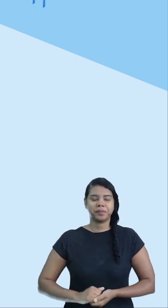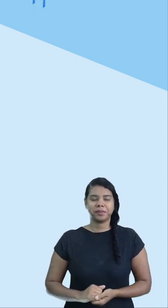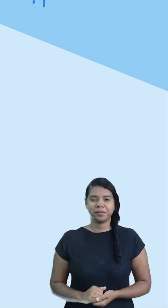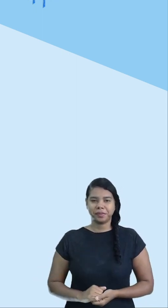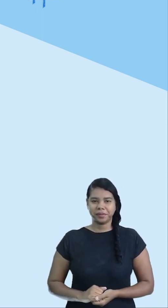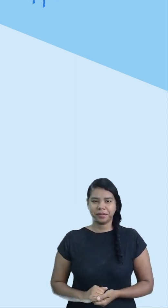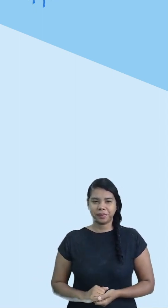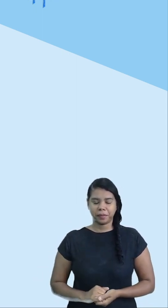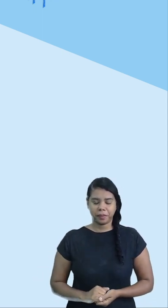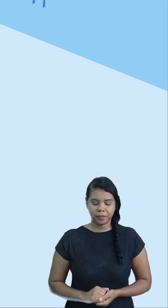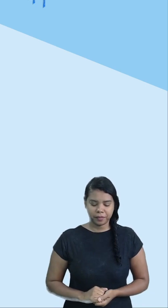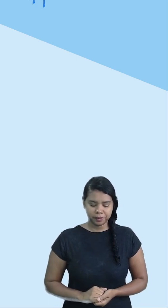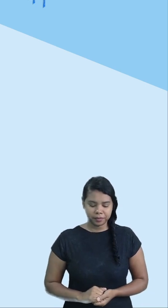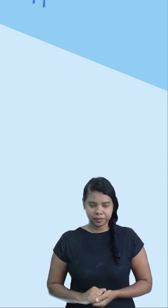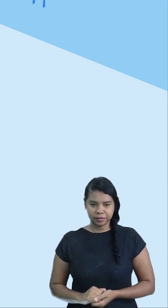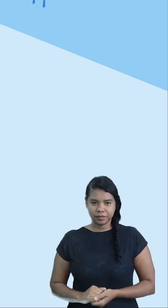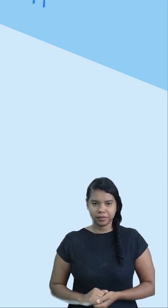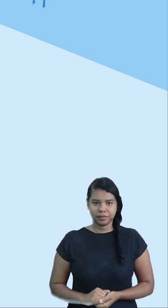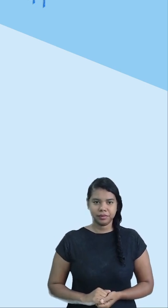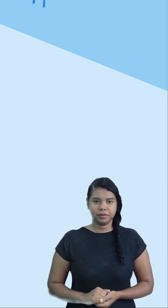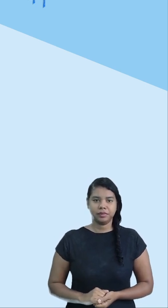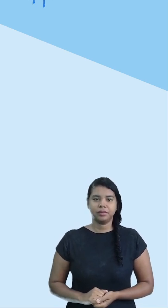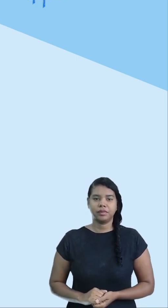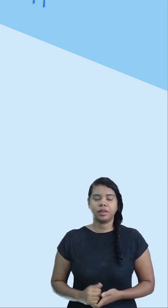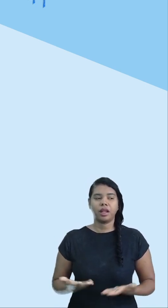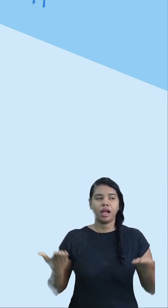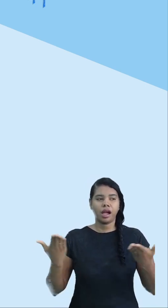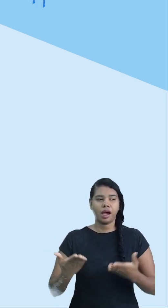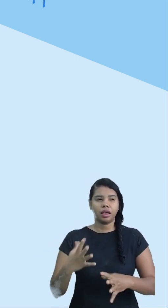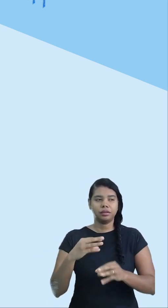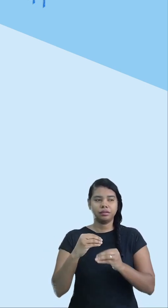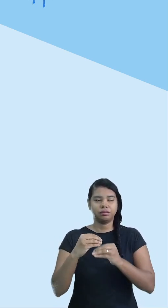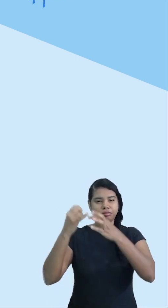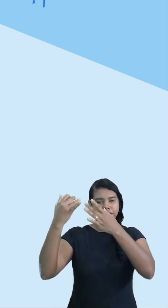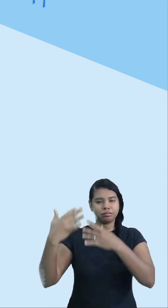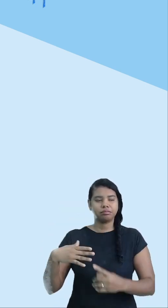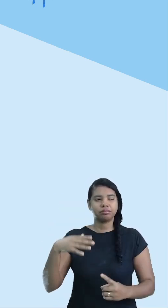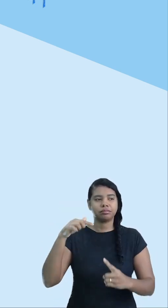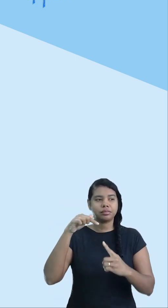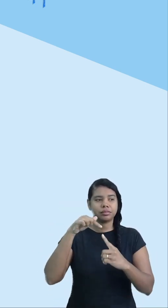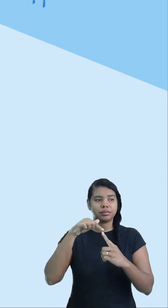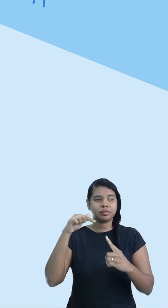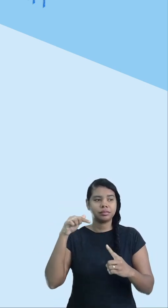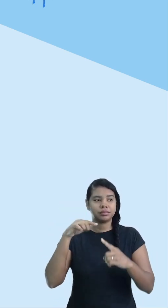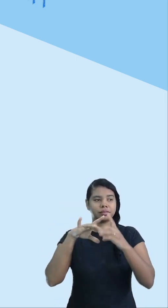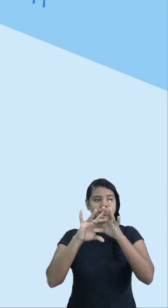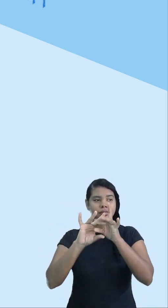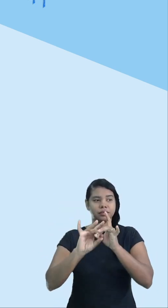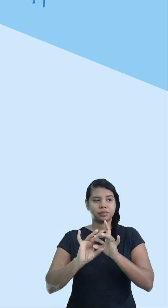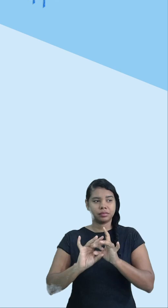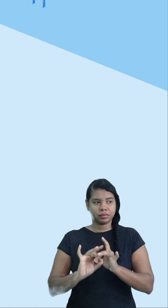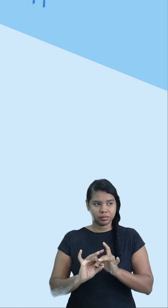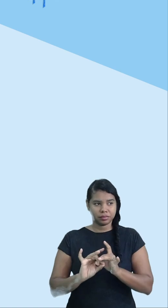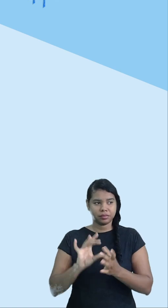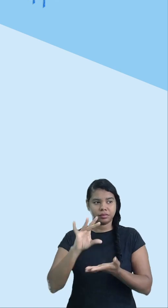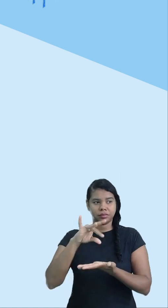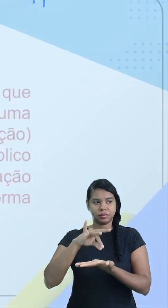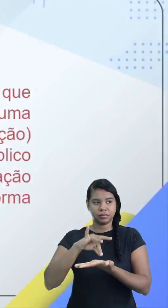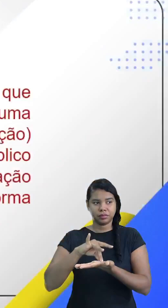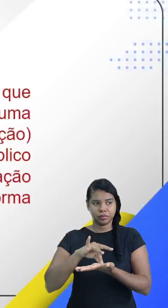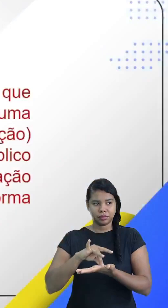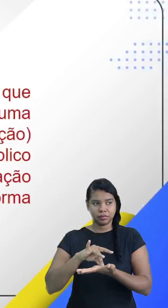no podcast. Ó, a gente agora falando sobre identificação de assuntos, de conceitos